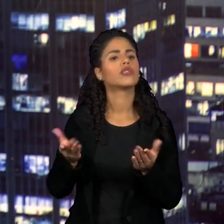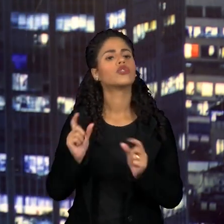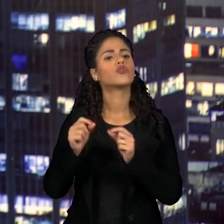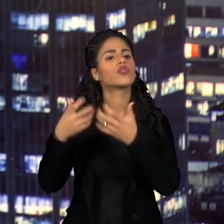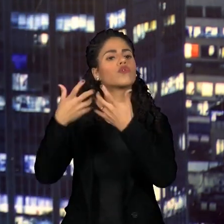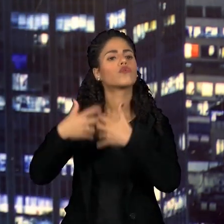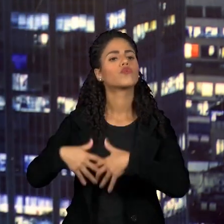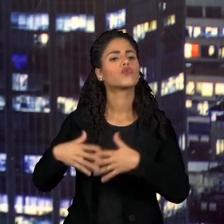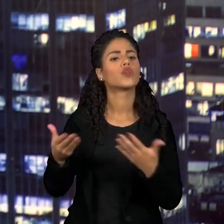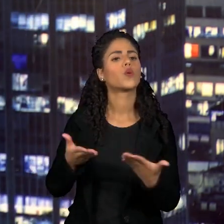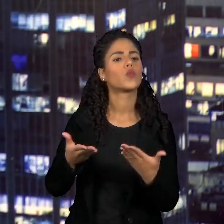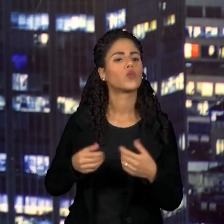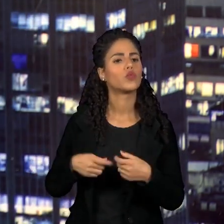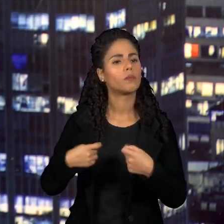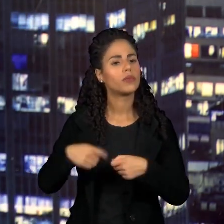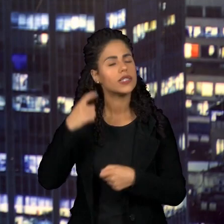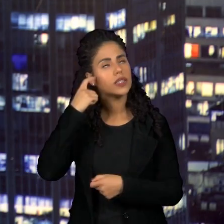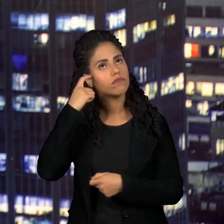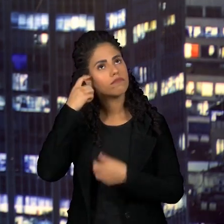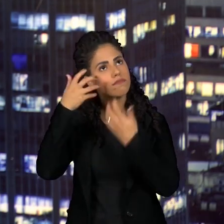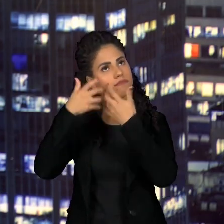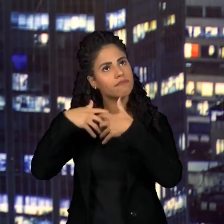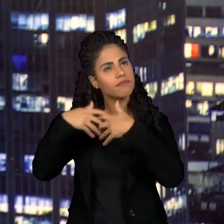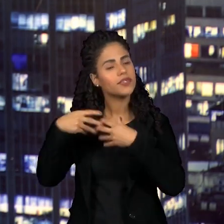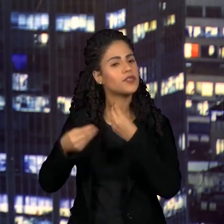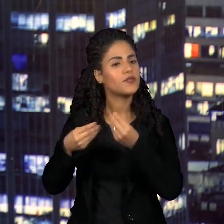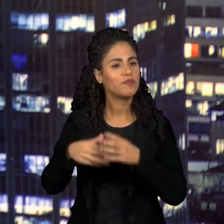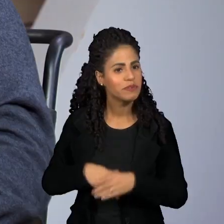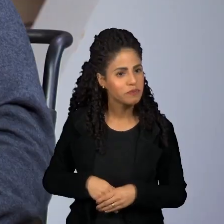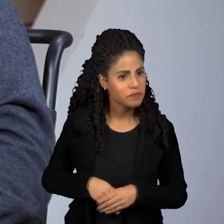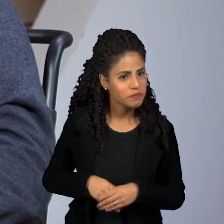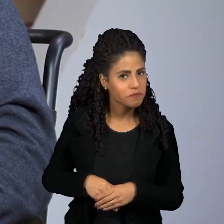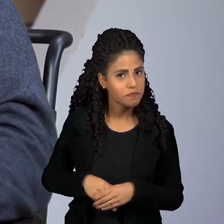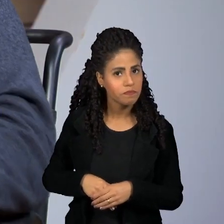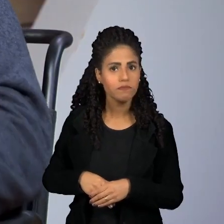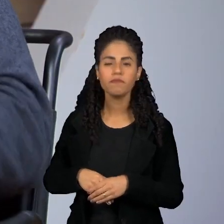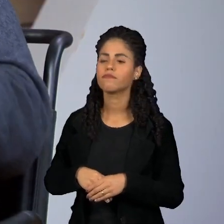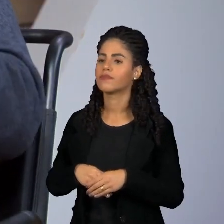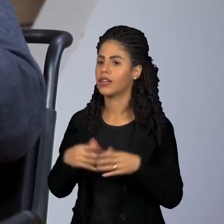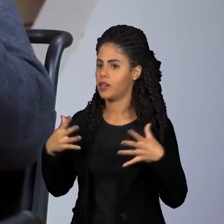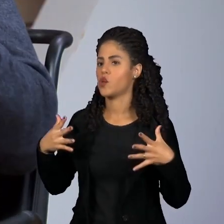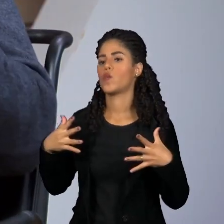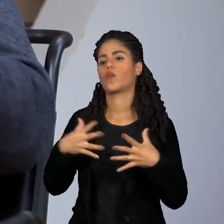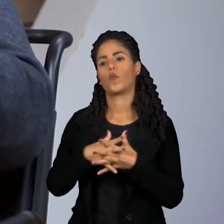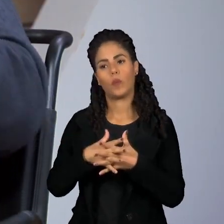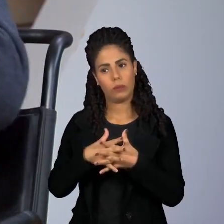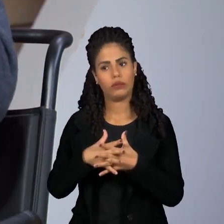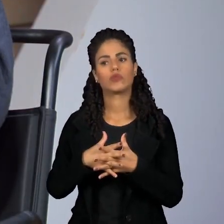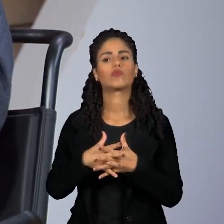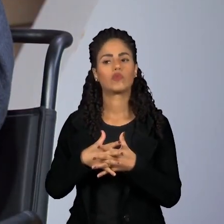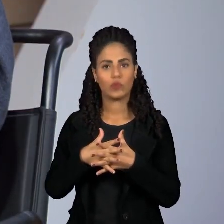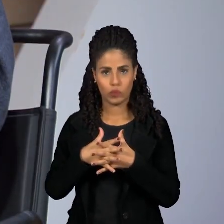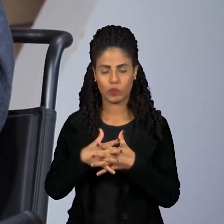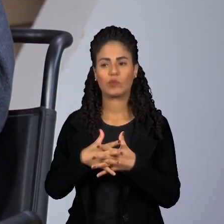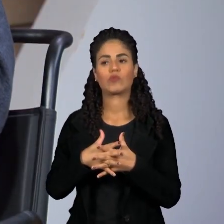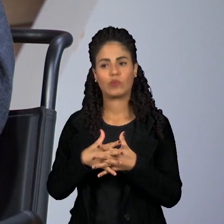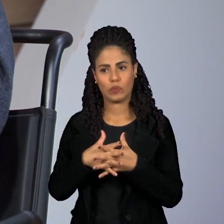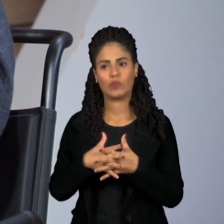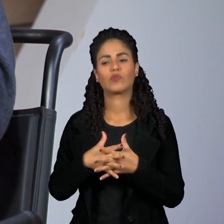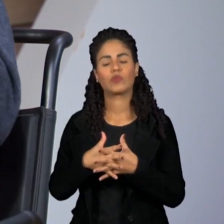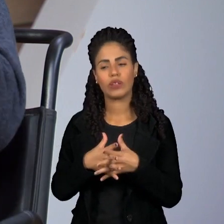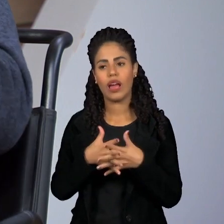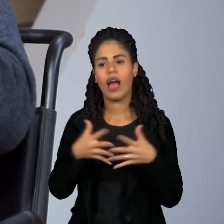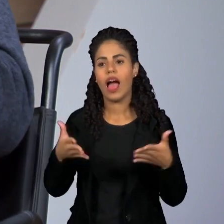funcionaria? O que precisamos pensar daqui adiante? É complexo, ele está justamente